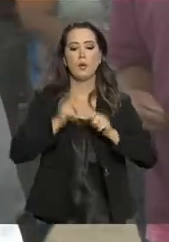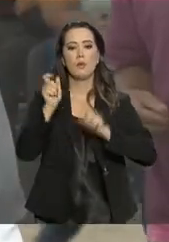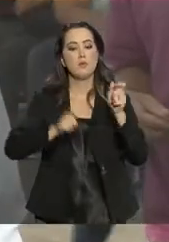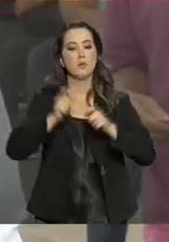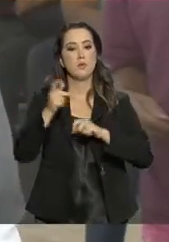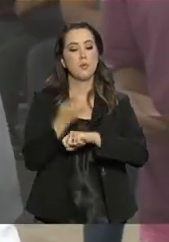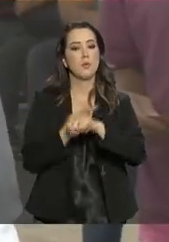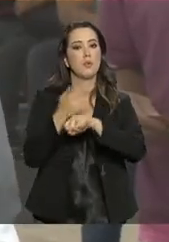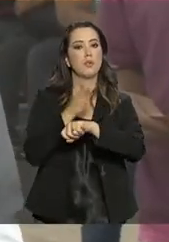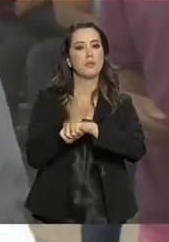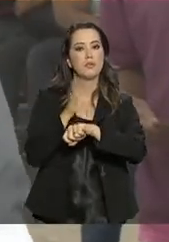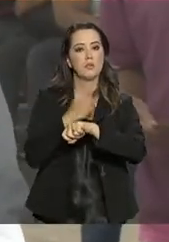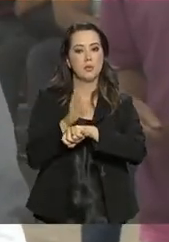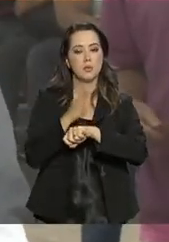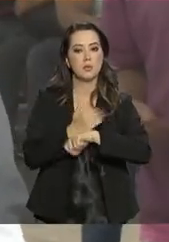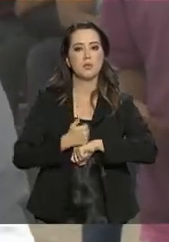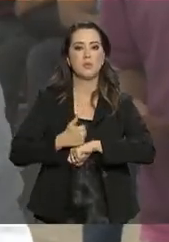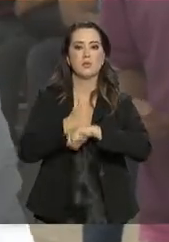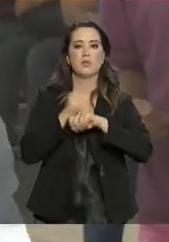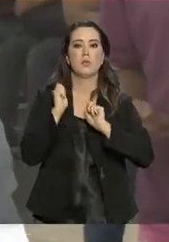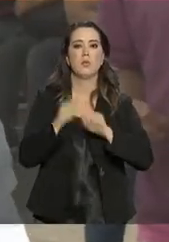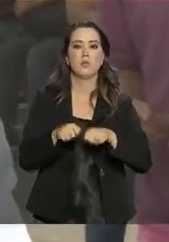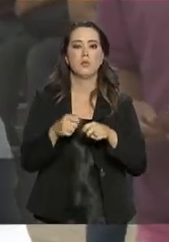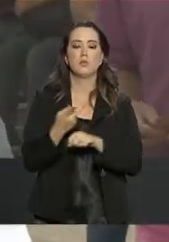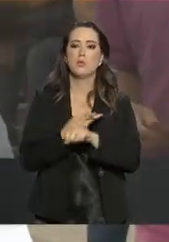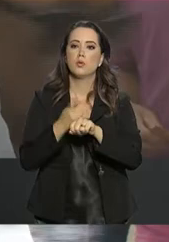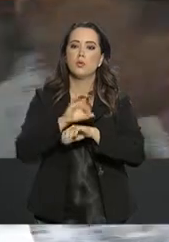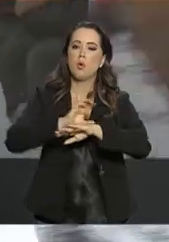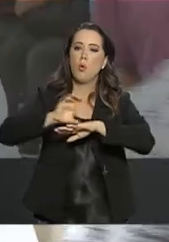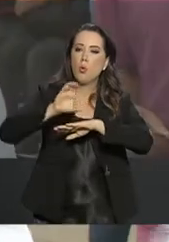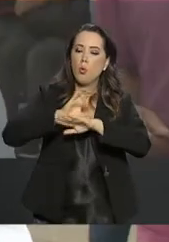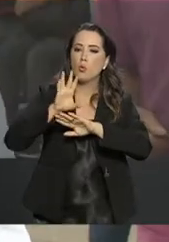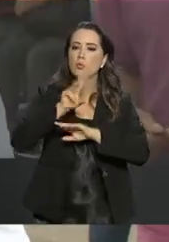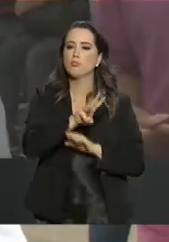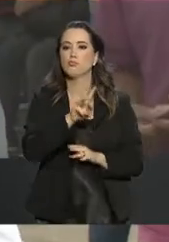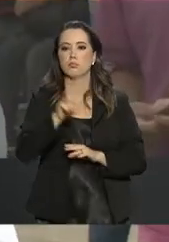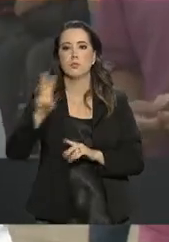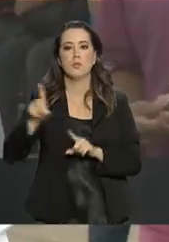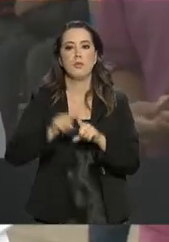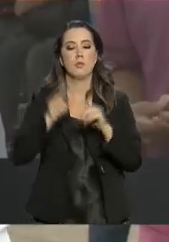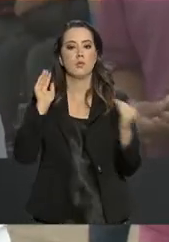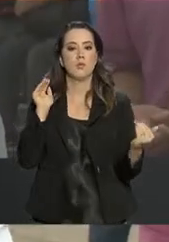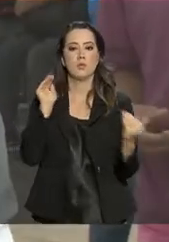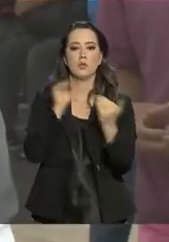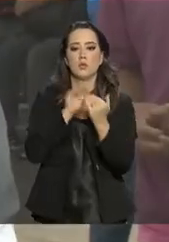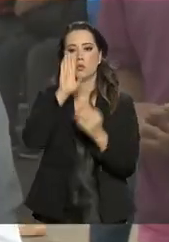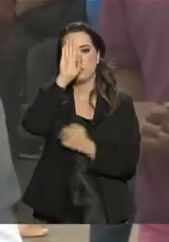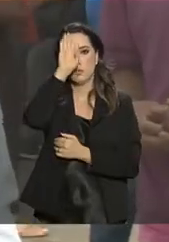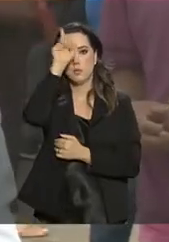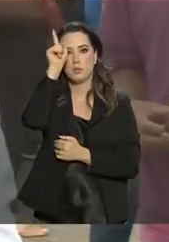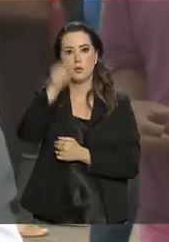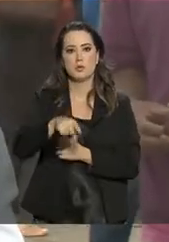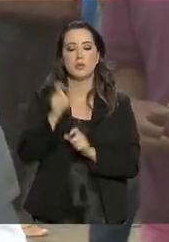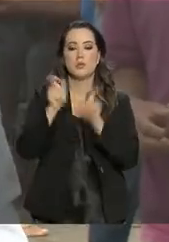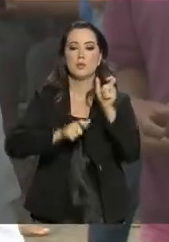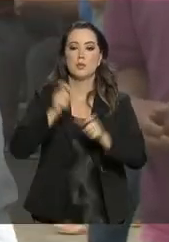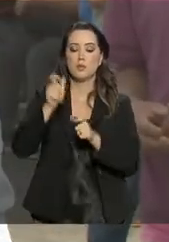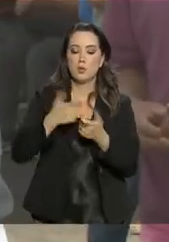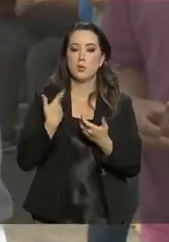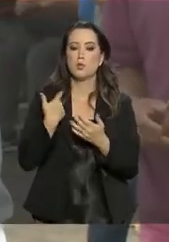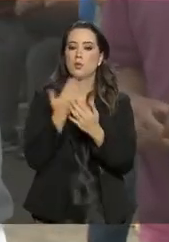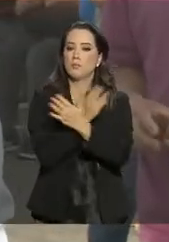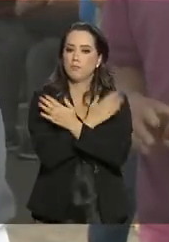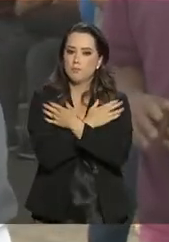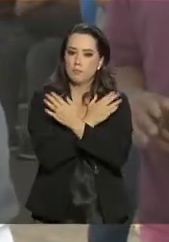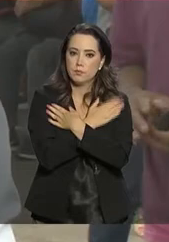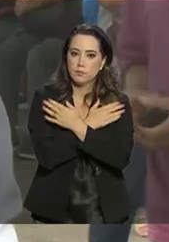qualificação profissional pode buscar à escola do trabalhador mas o público alvo da iniciativa são as pessoas desempregados